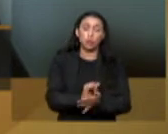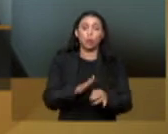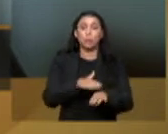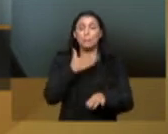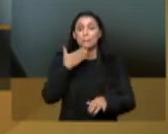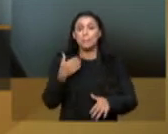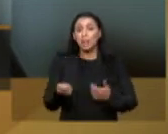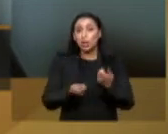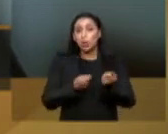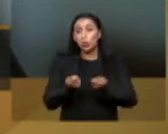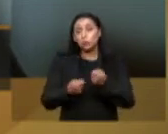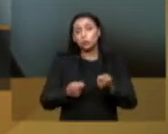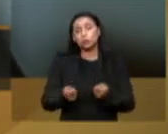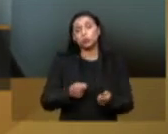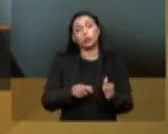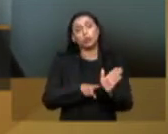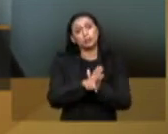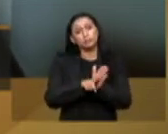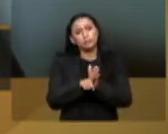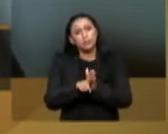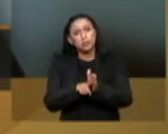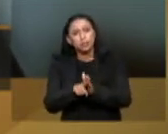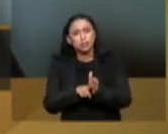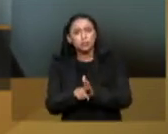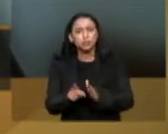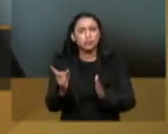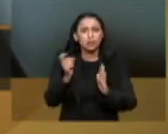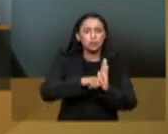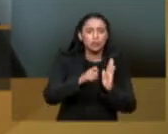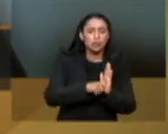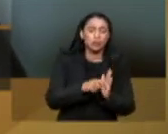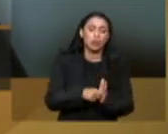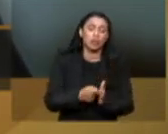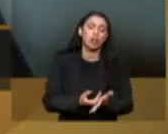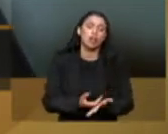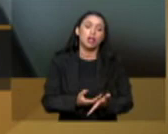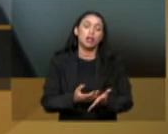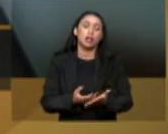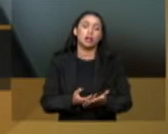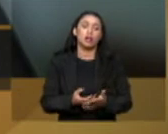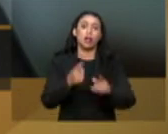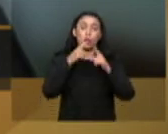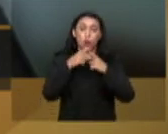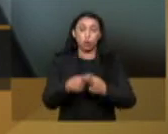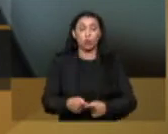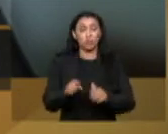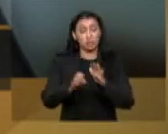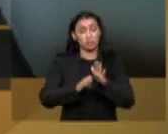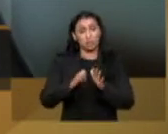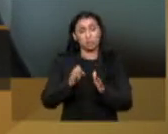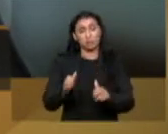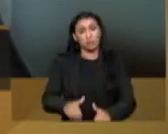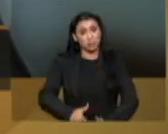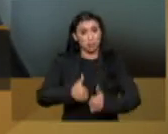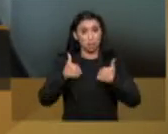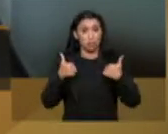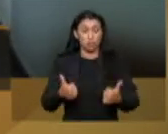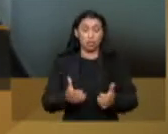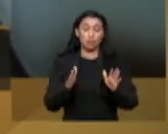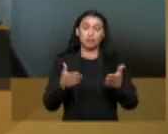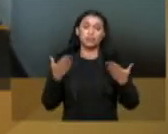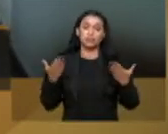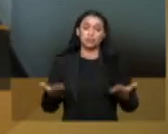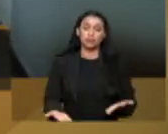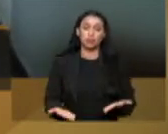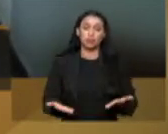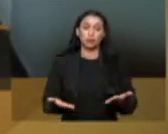fiscal sobre o setor, favorecendo a concorrência entre as empresas. Fecha. Digo, registre-se